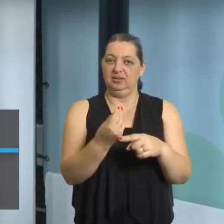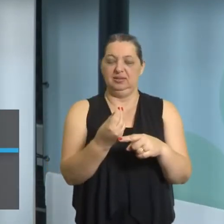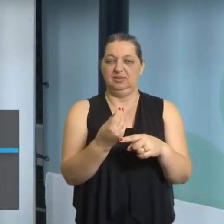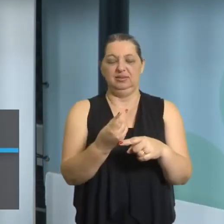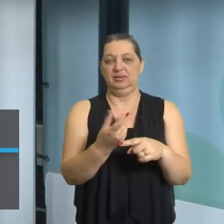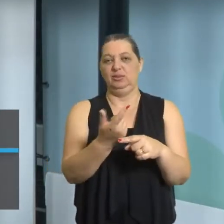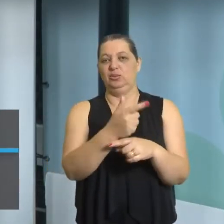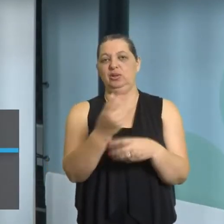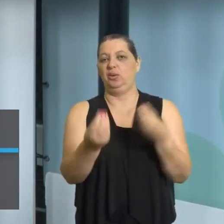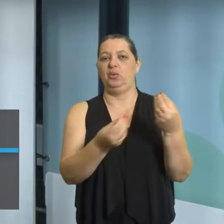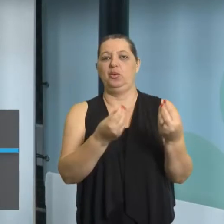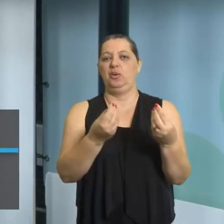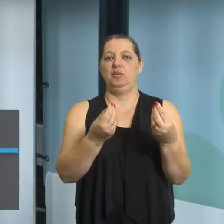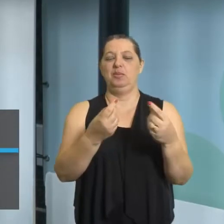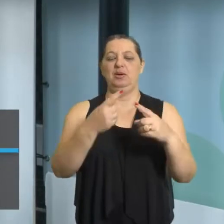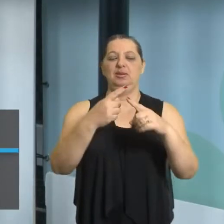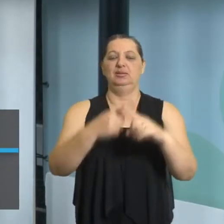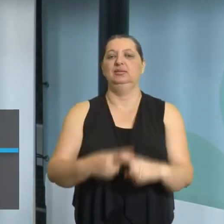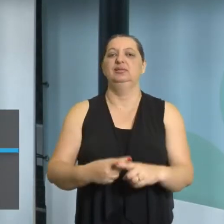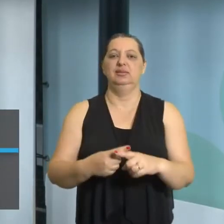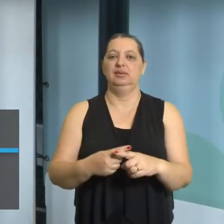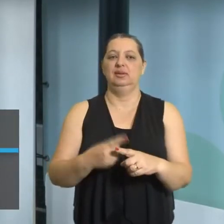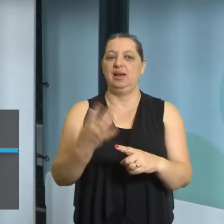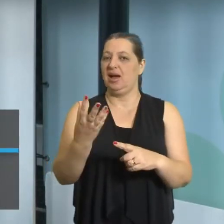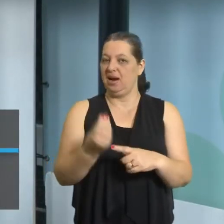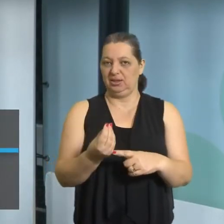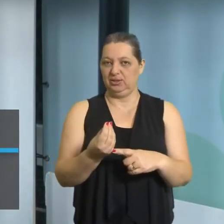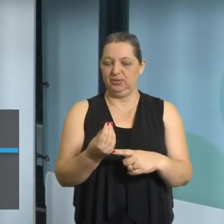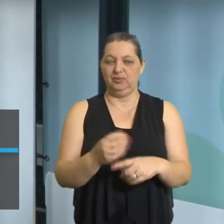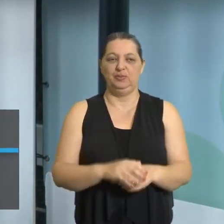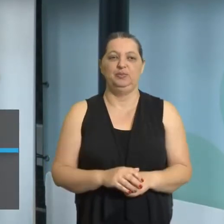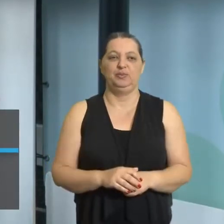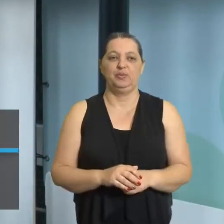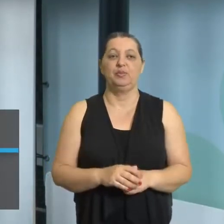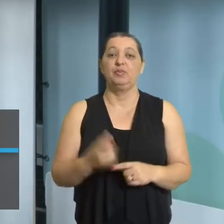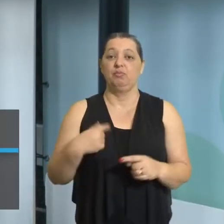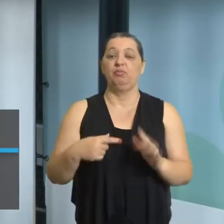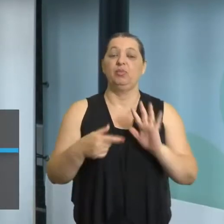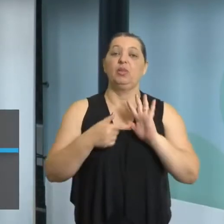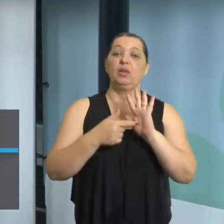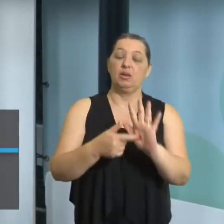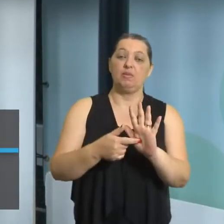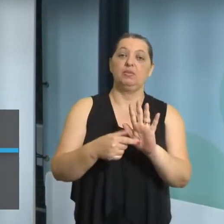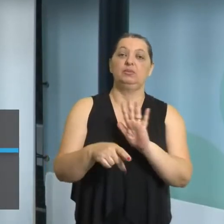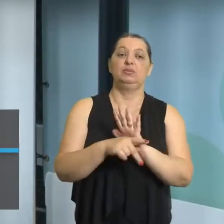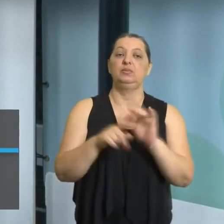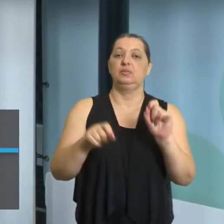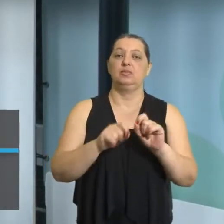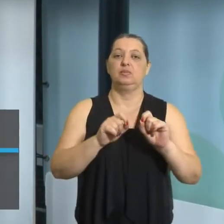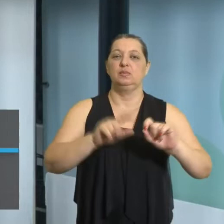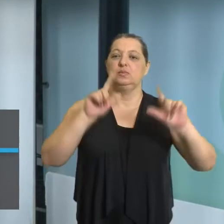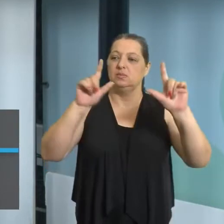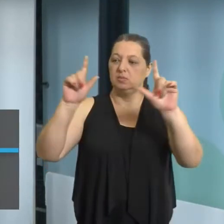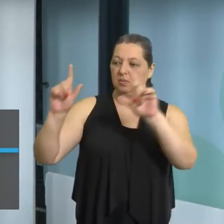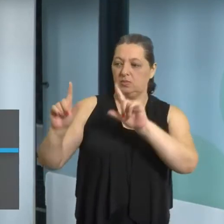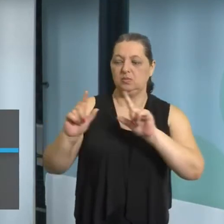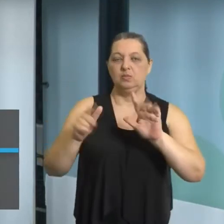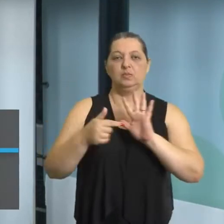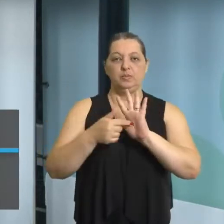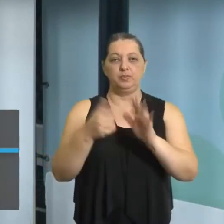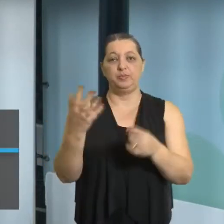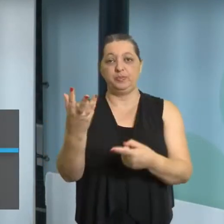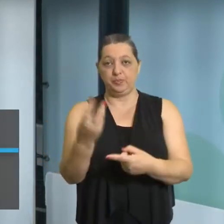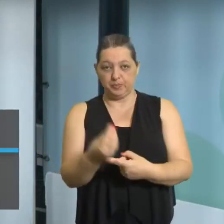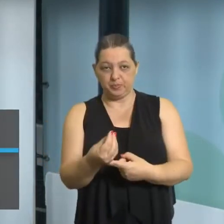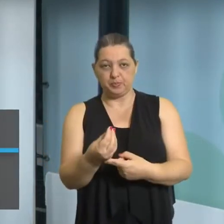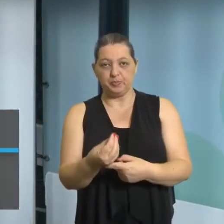discuta né É pelo menos não deveria ir pra gente fazer uma mostra uma é de arte mas era